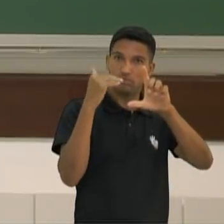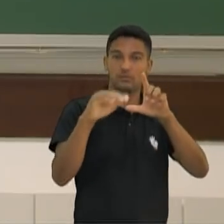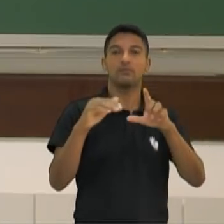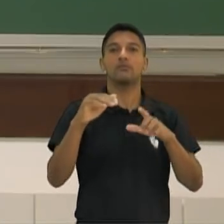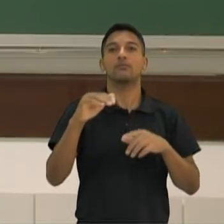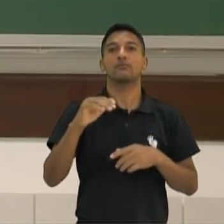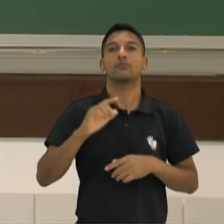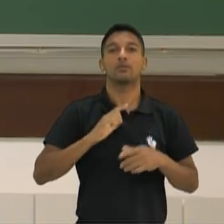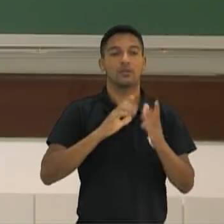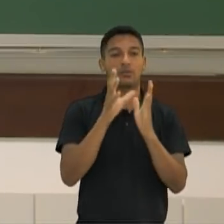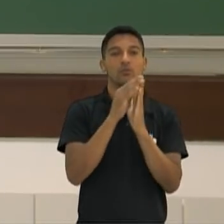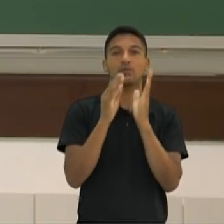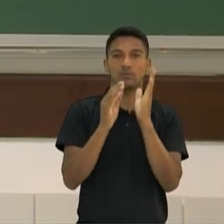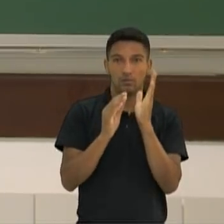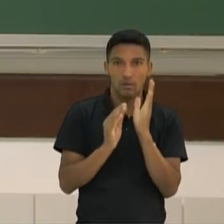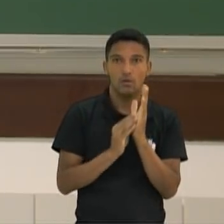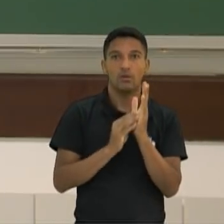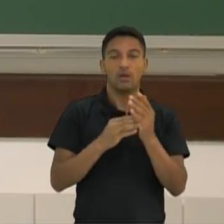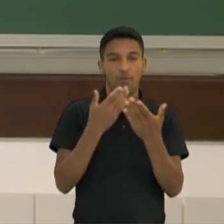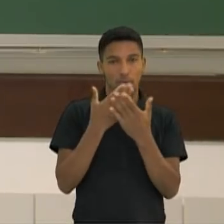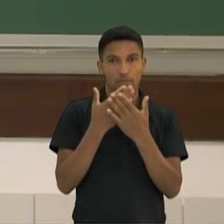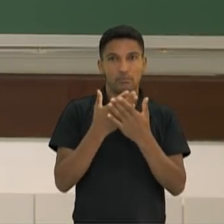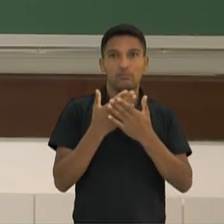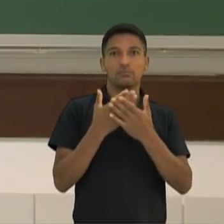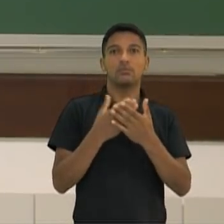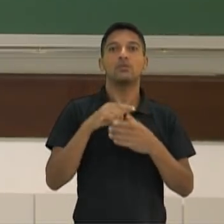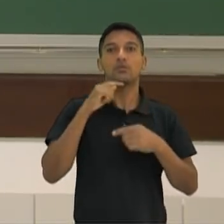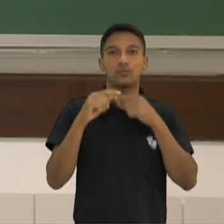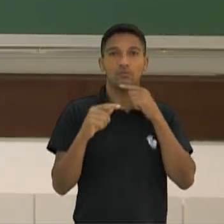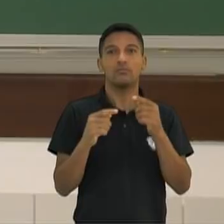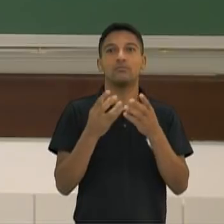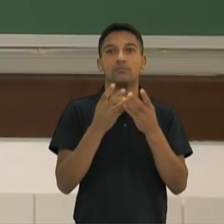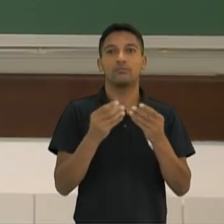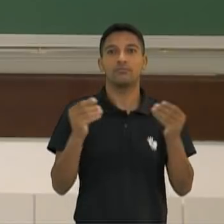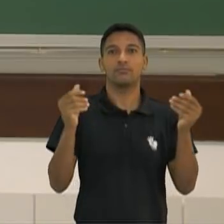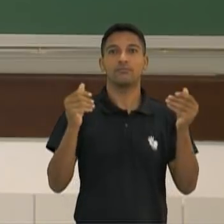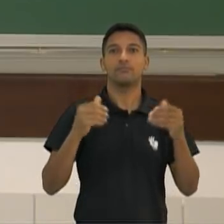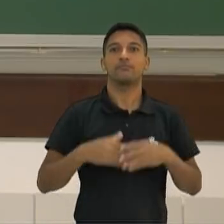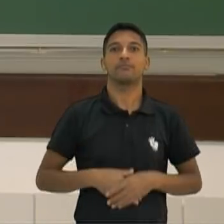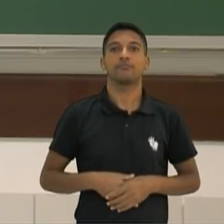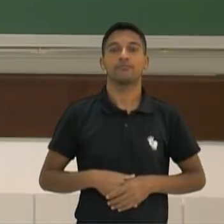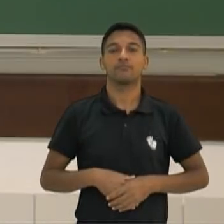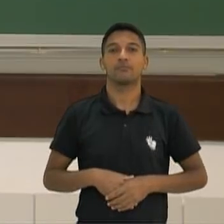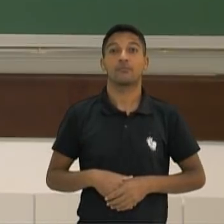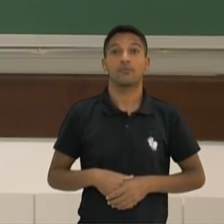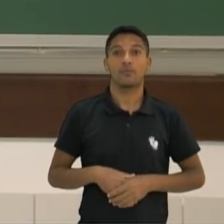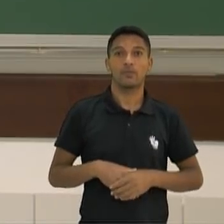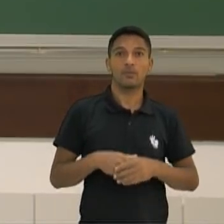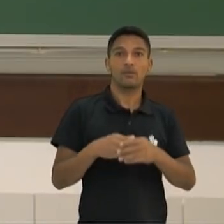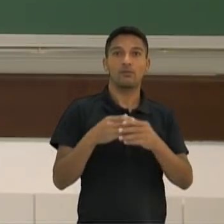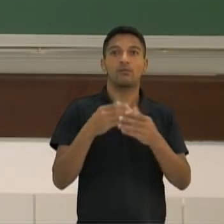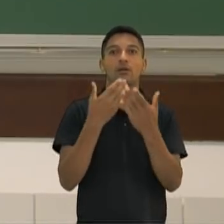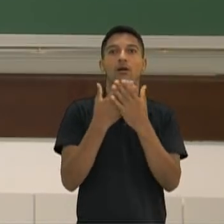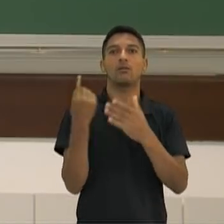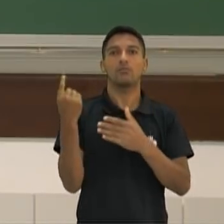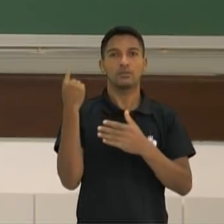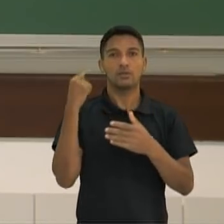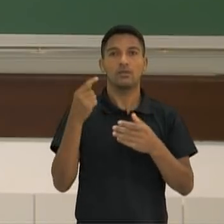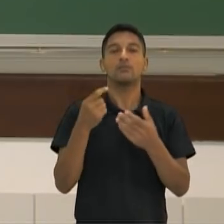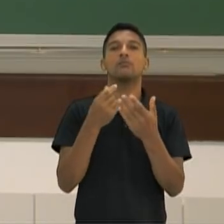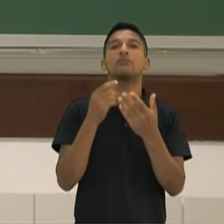assimilado garantido. Agora, para a gente dar continuidade, nós aula passada falamos a respeito das